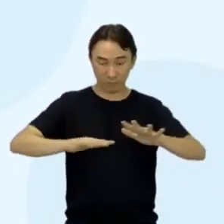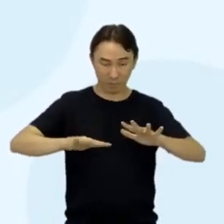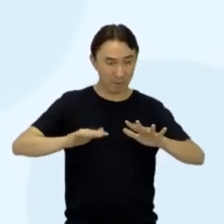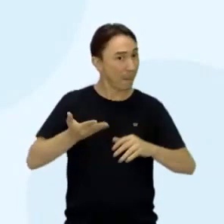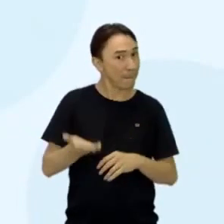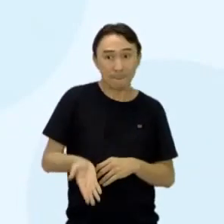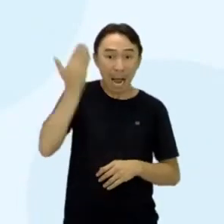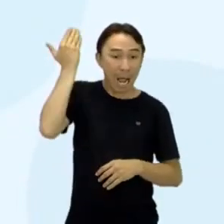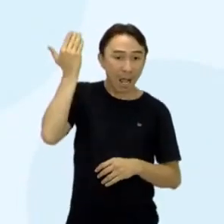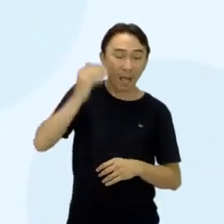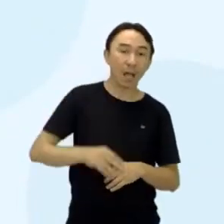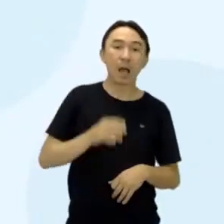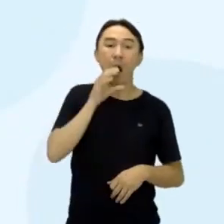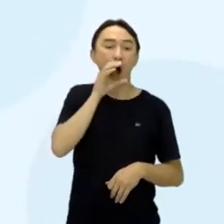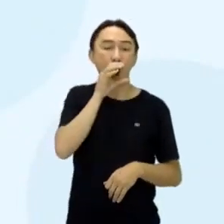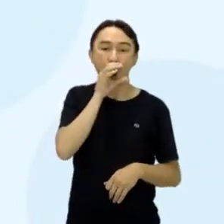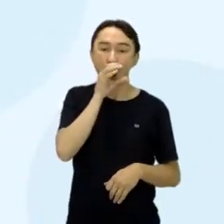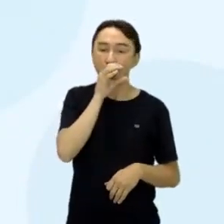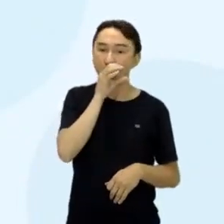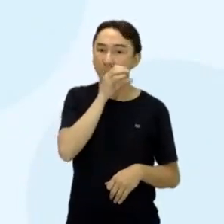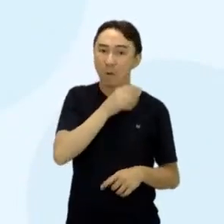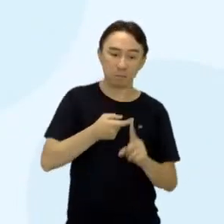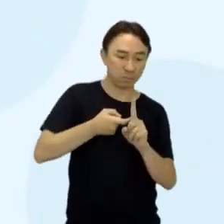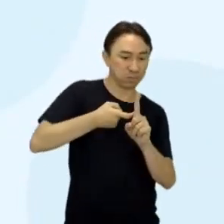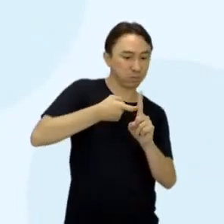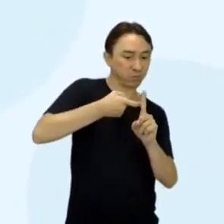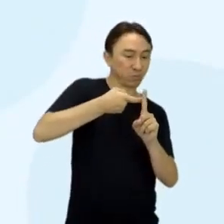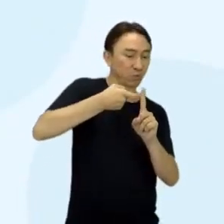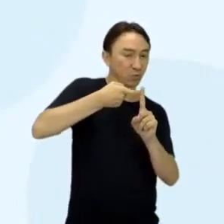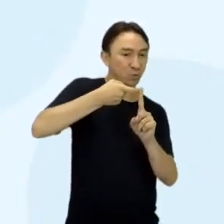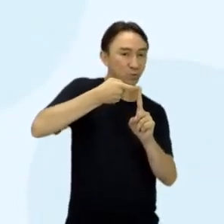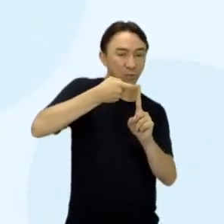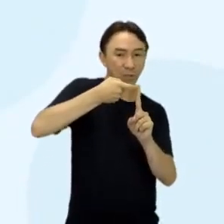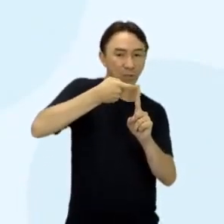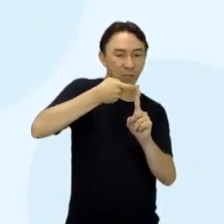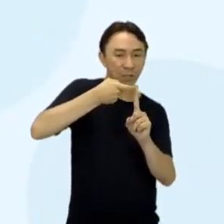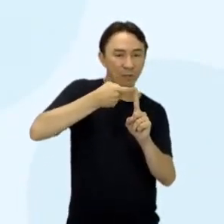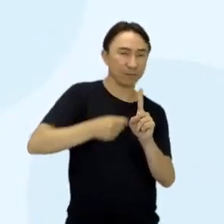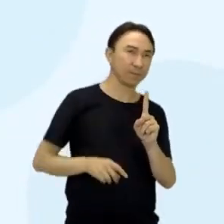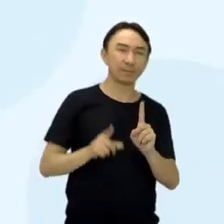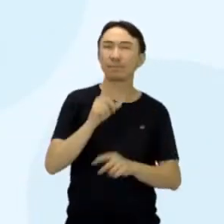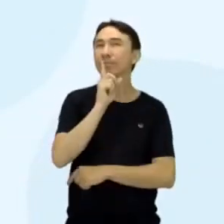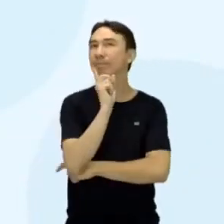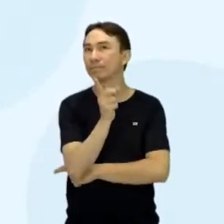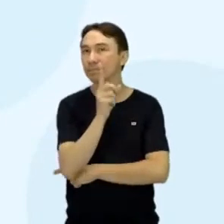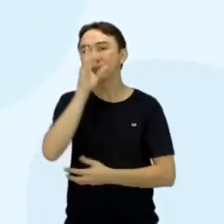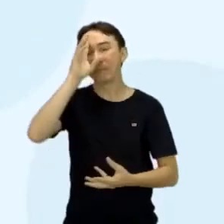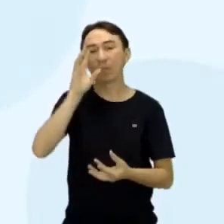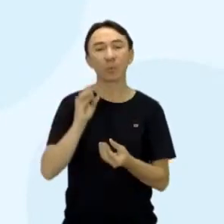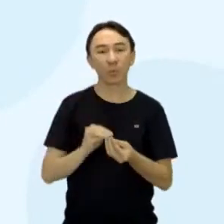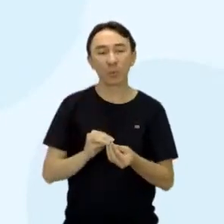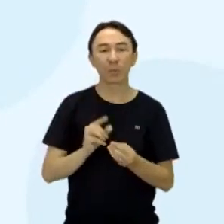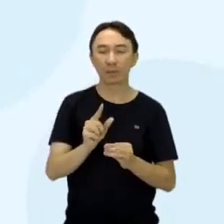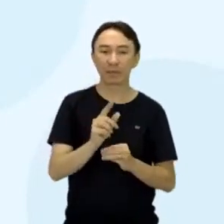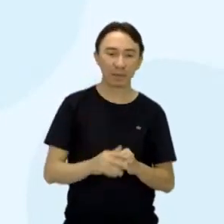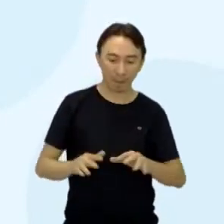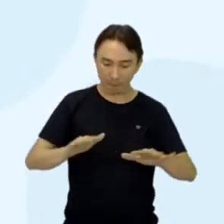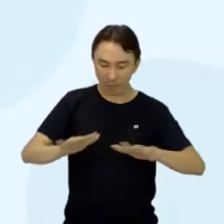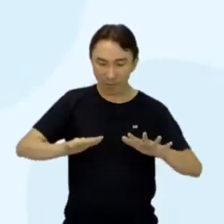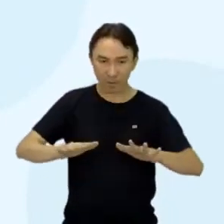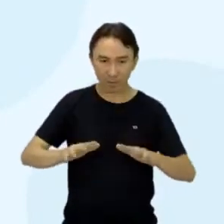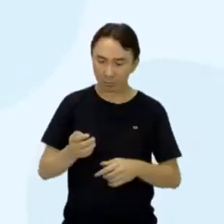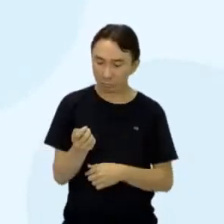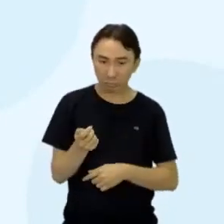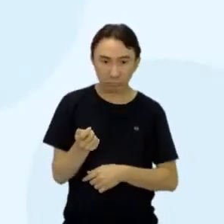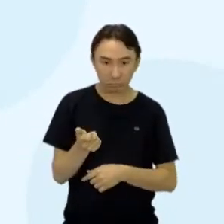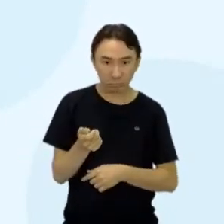a temperatura. Então subentende-se, meu caro aluno, que quando você tem pouco movimento, né,